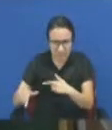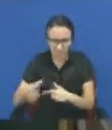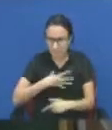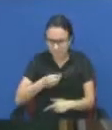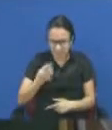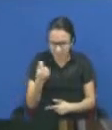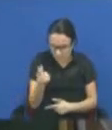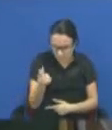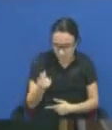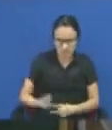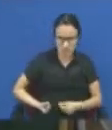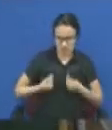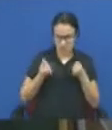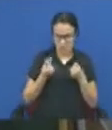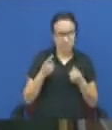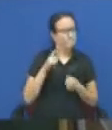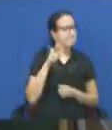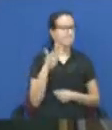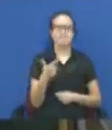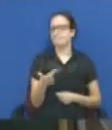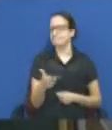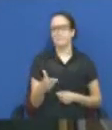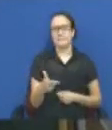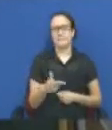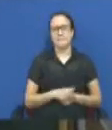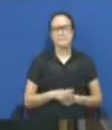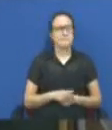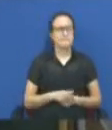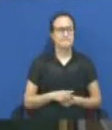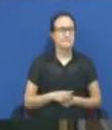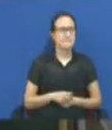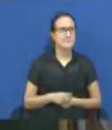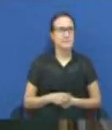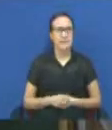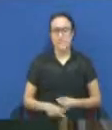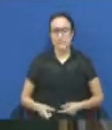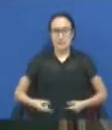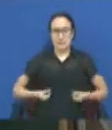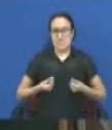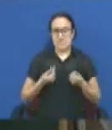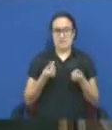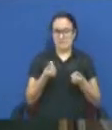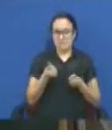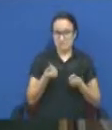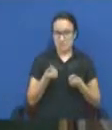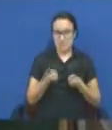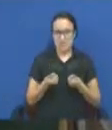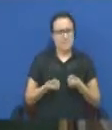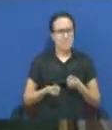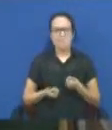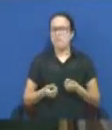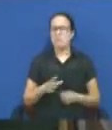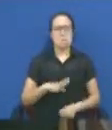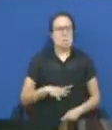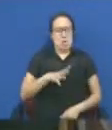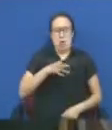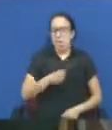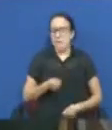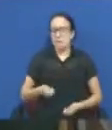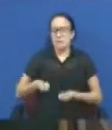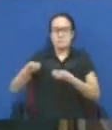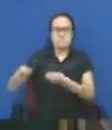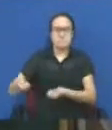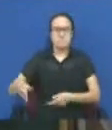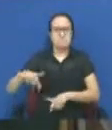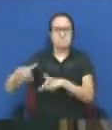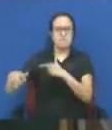Nenhuma. Porque quem tem mais condições não teria coragem de botar seu filho com 14 anos para ser empacotador no supermercado. Nenhum de nós aqui